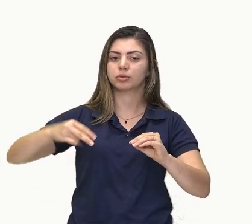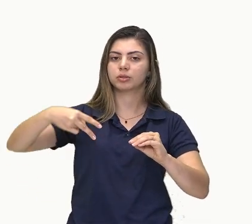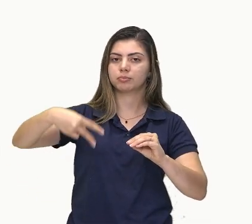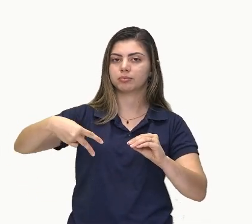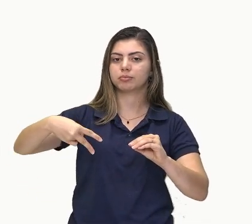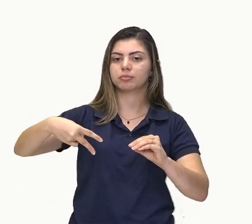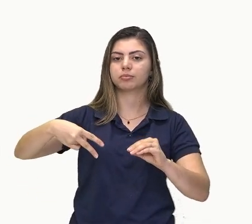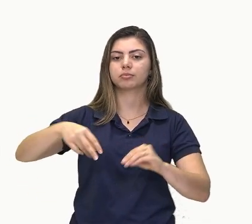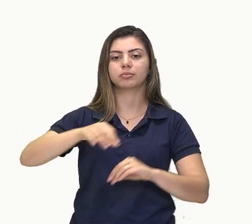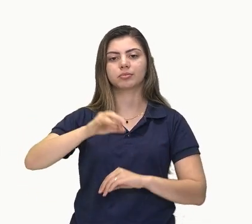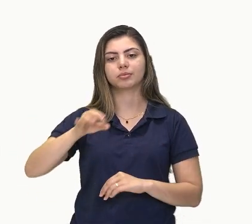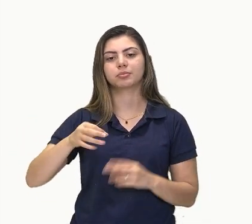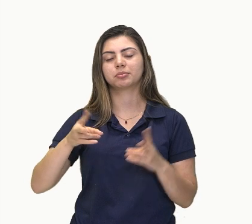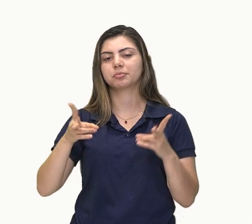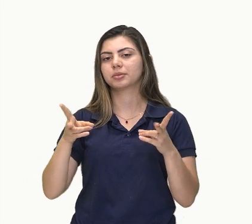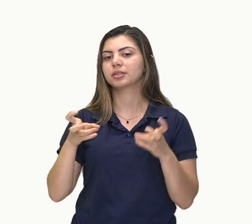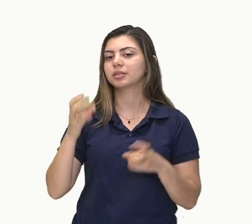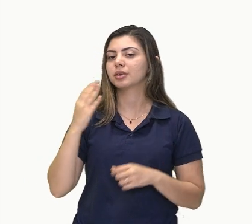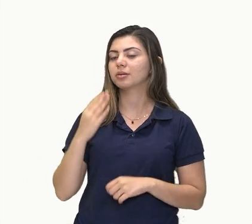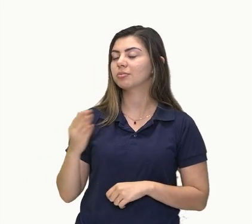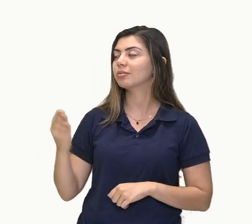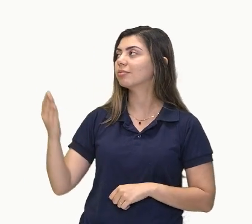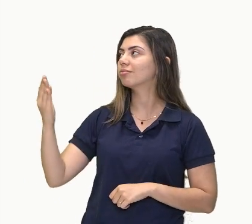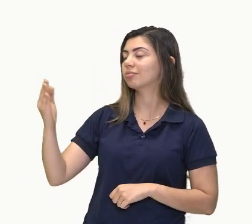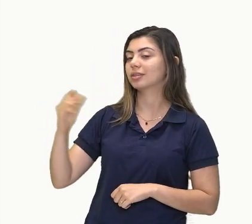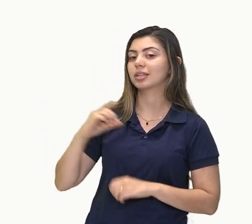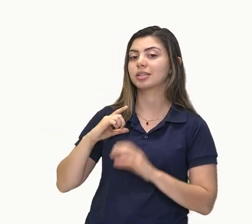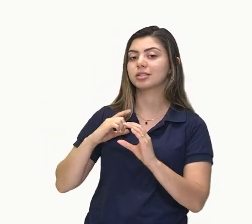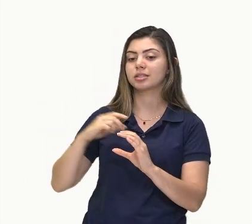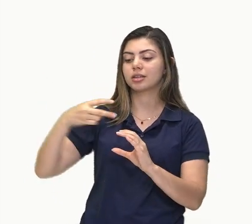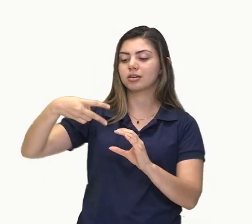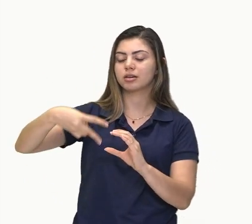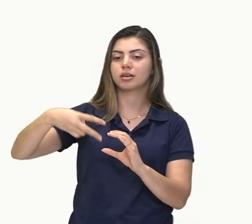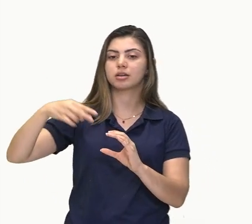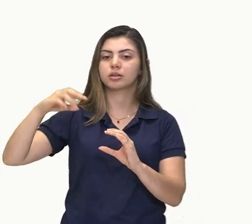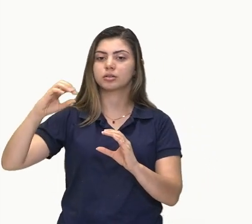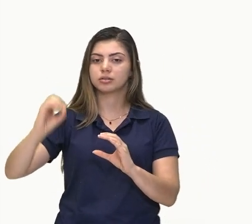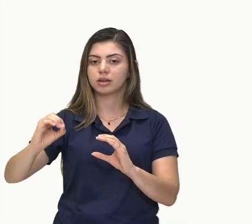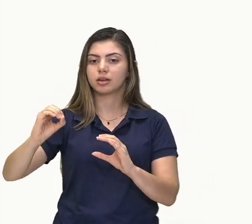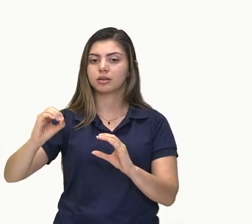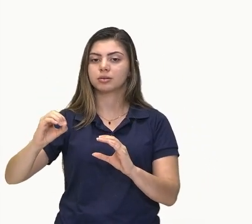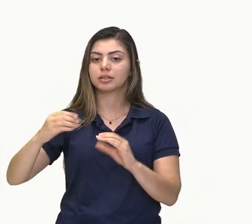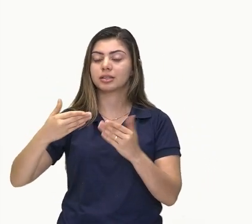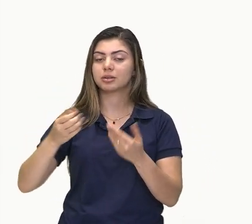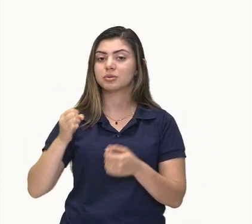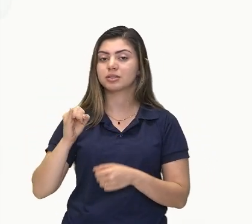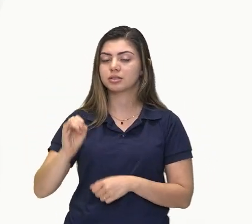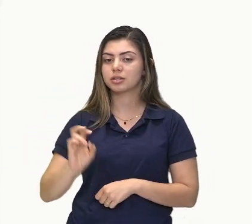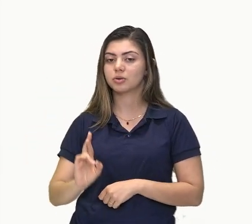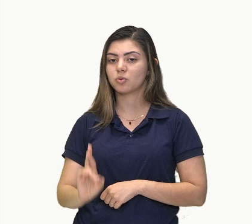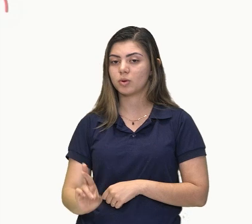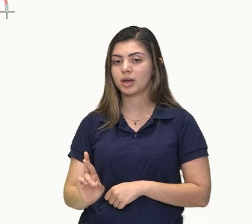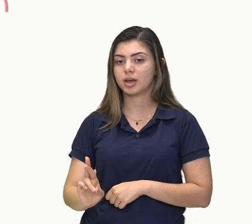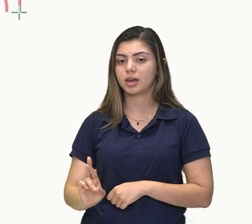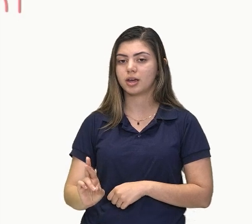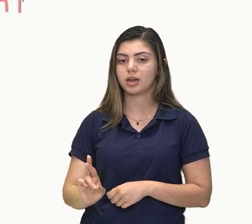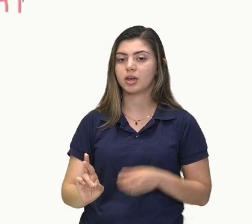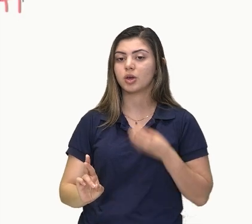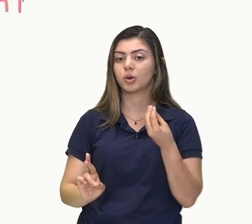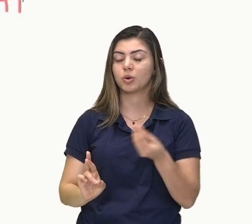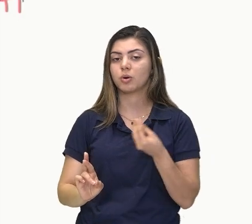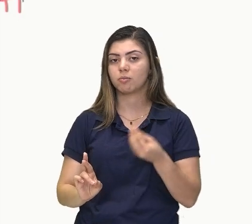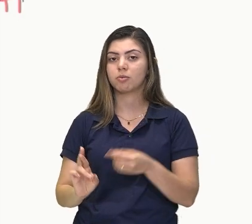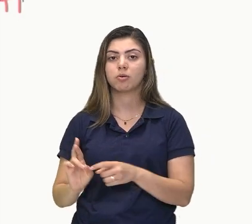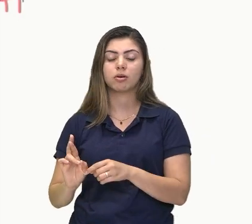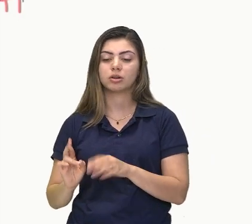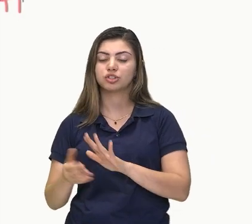Então, note, como a dupla agora está na ponta, se aqui esse R for um